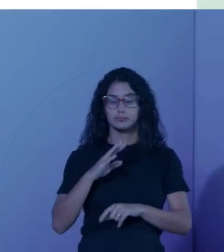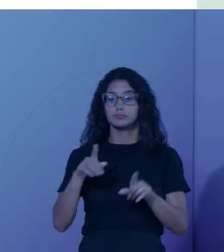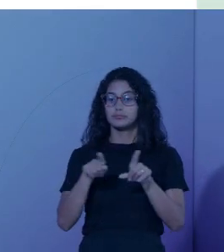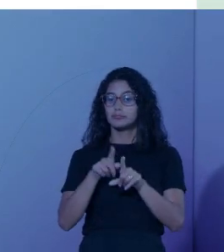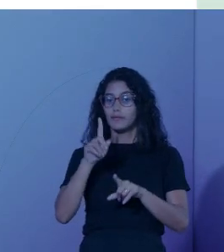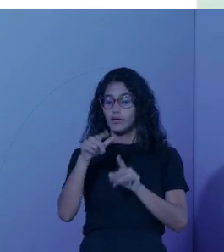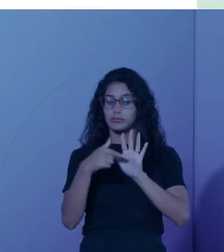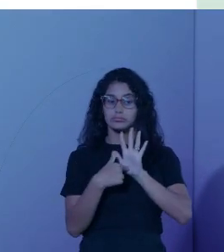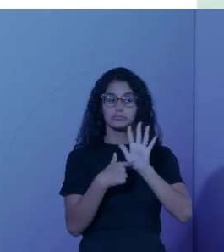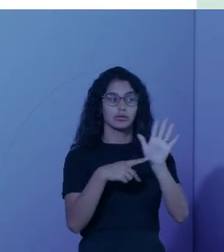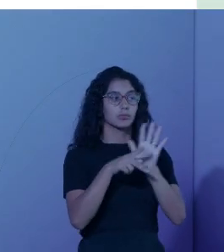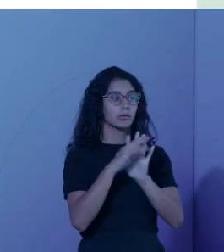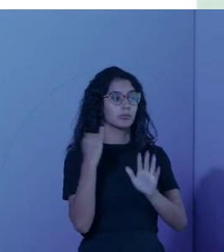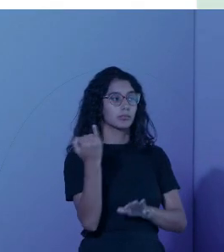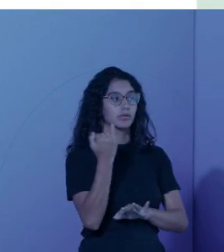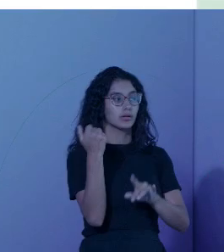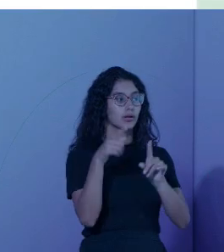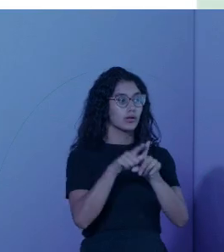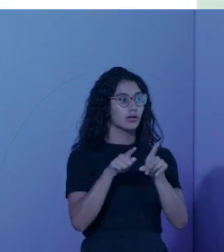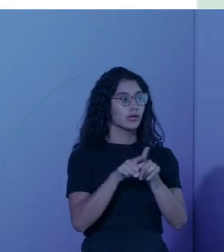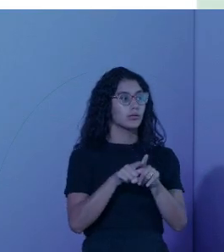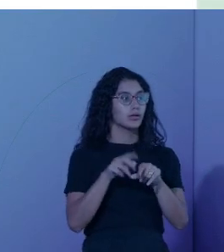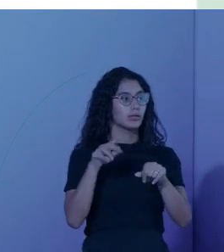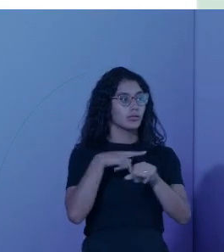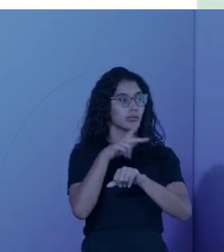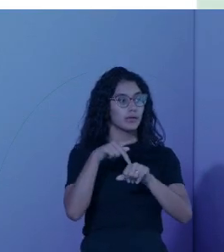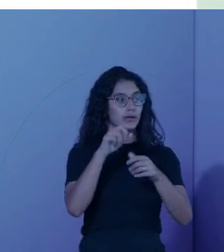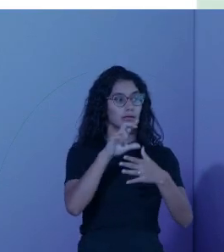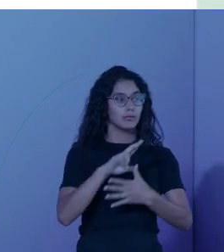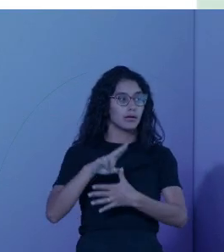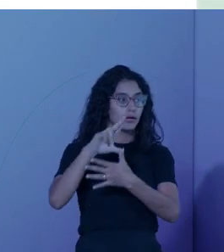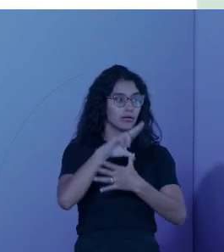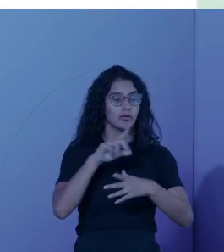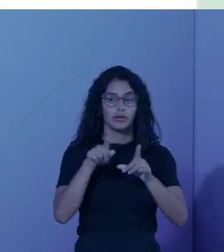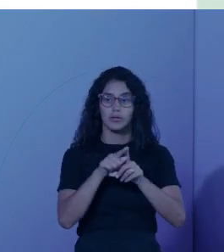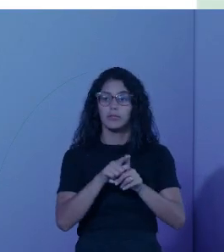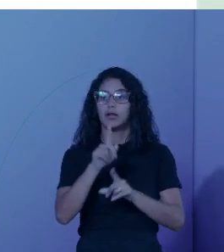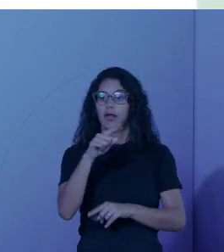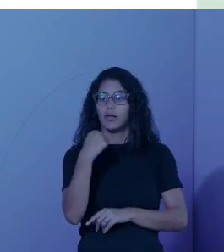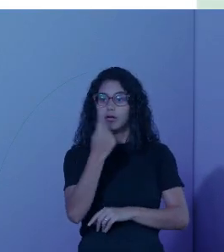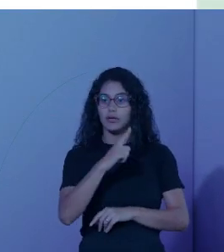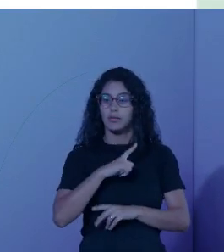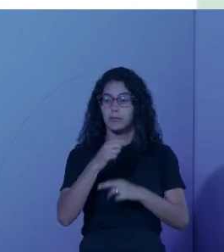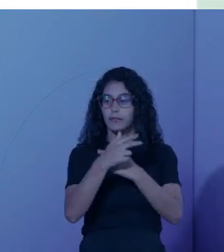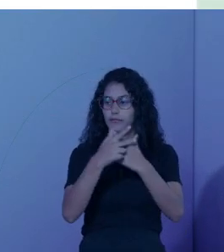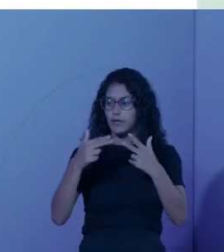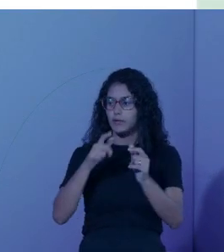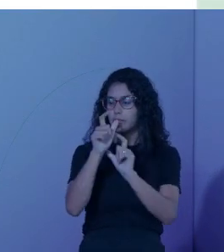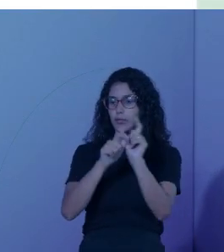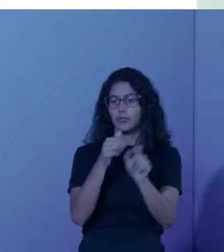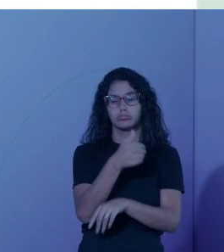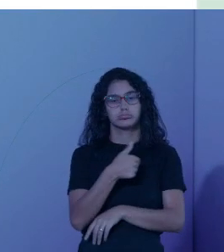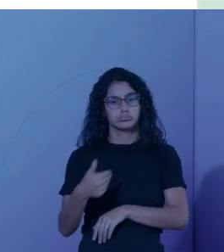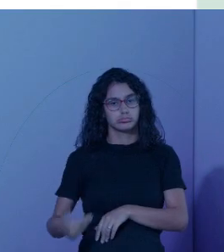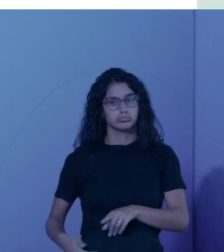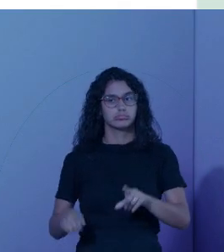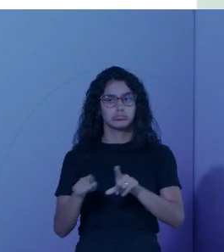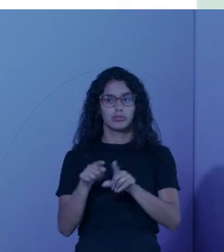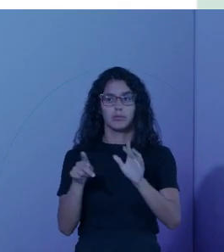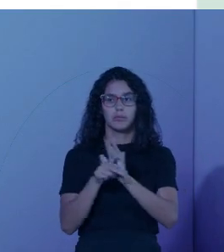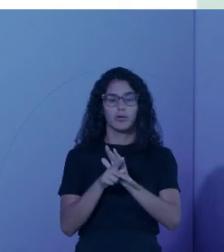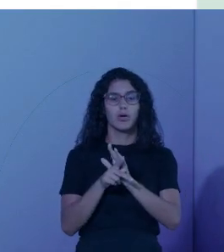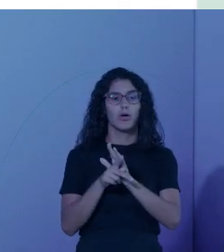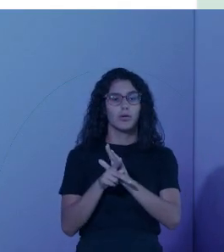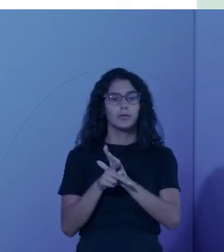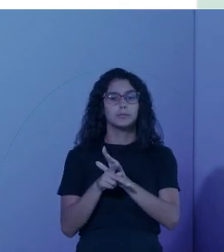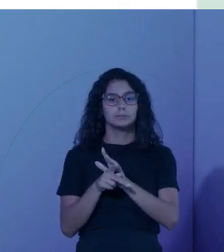também é um destaque importante e relevante entre os países da América Latina. Então, nós temos tanto as audiências públicas quanto as consultas